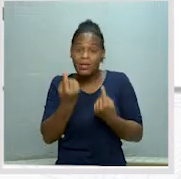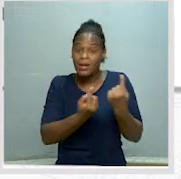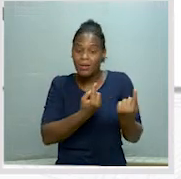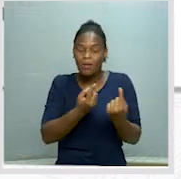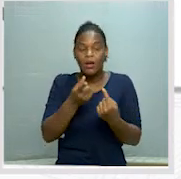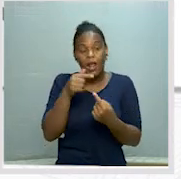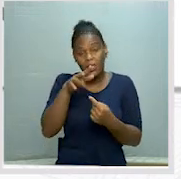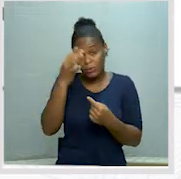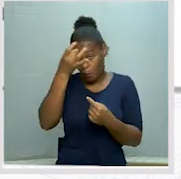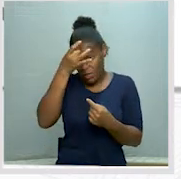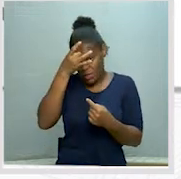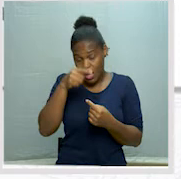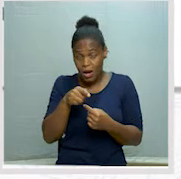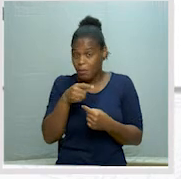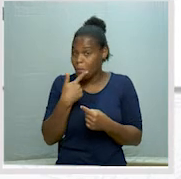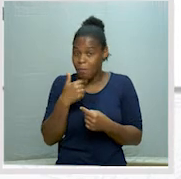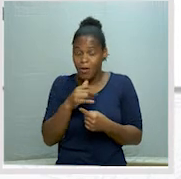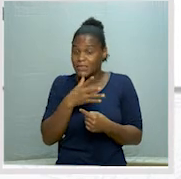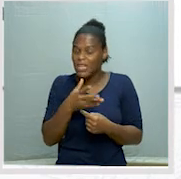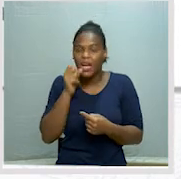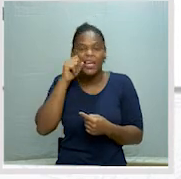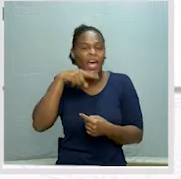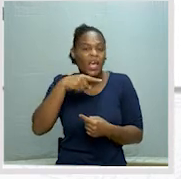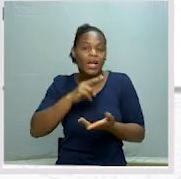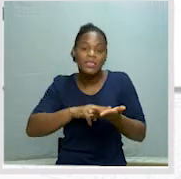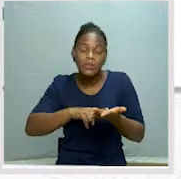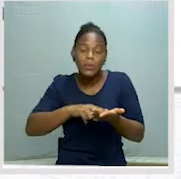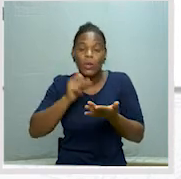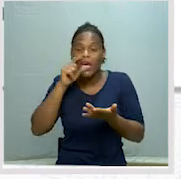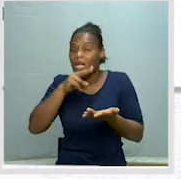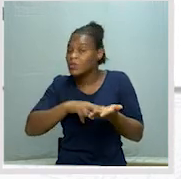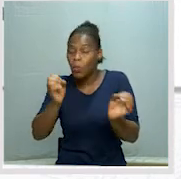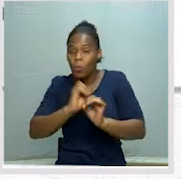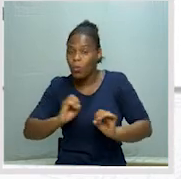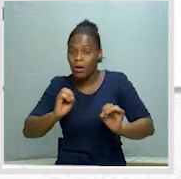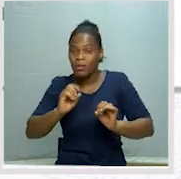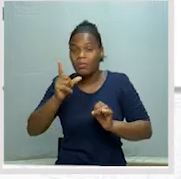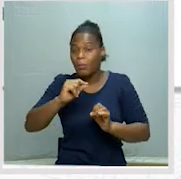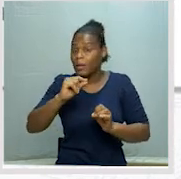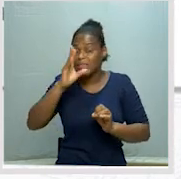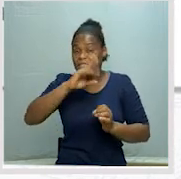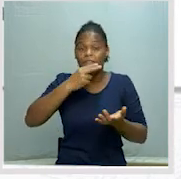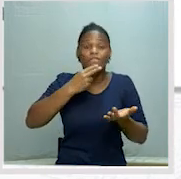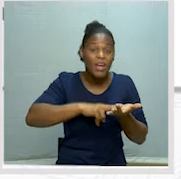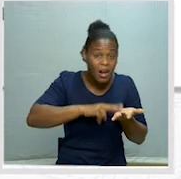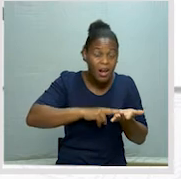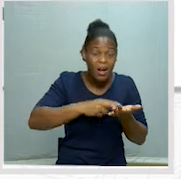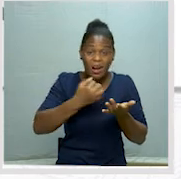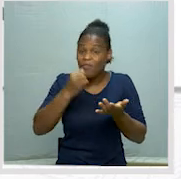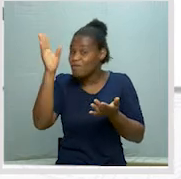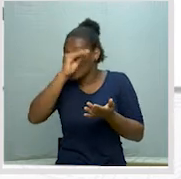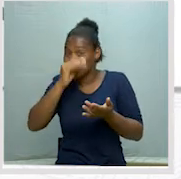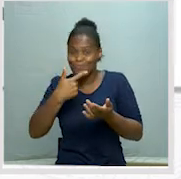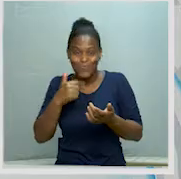e, tratando-se de opiniões, não se pode dizer quem tem razão ou não tem, nem se são verdadeiras